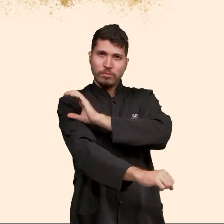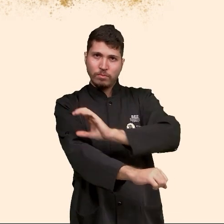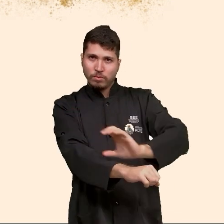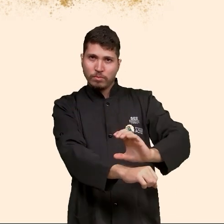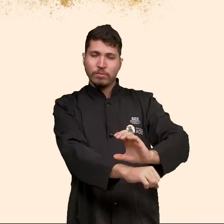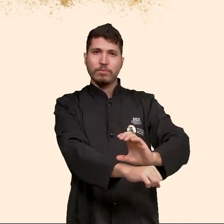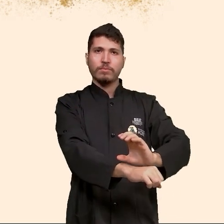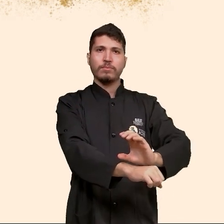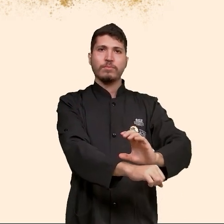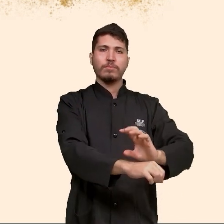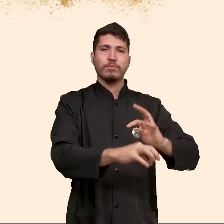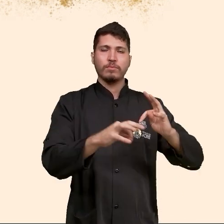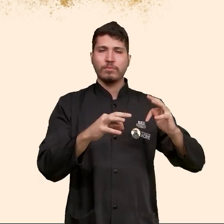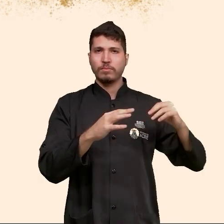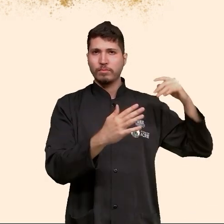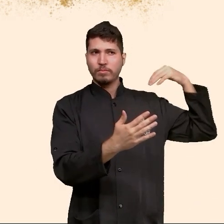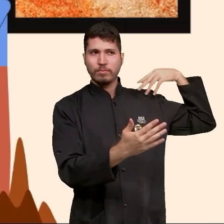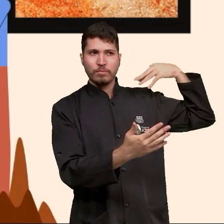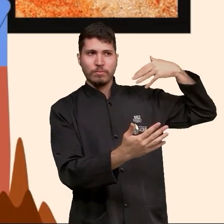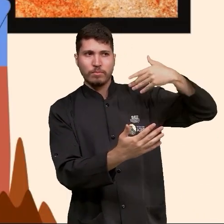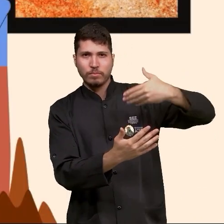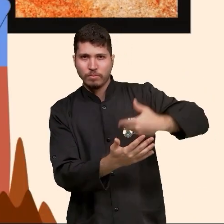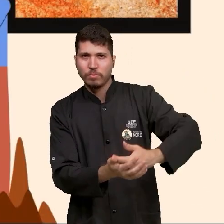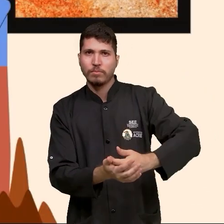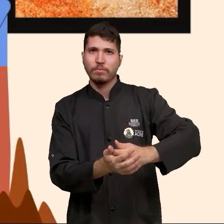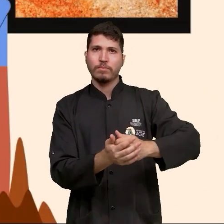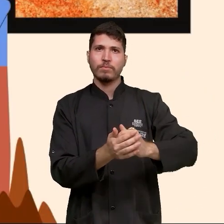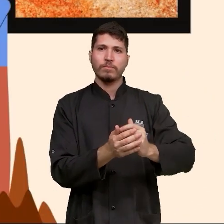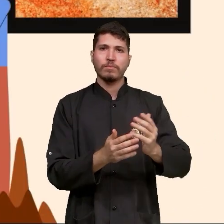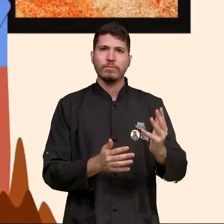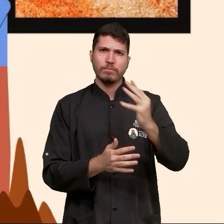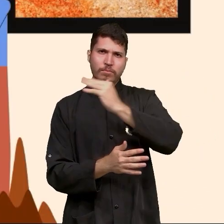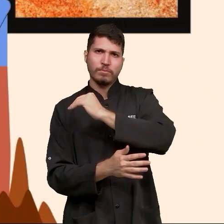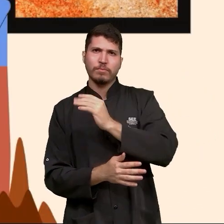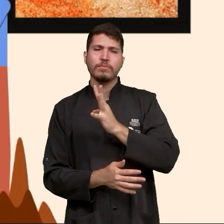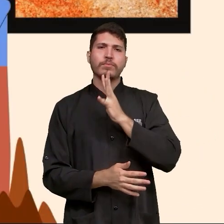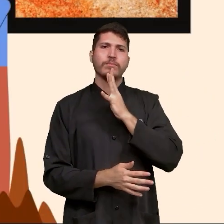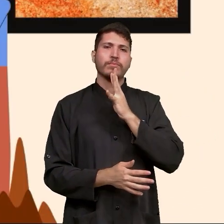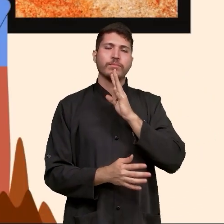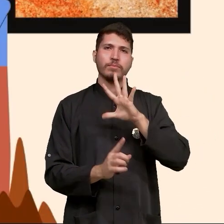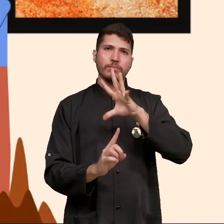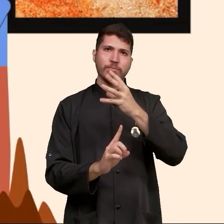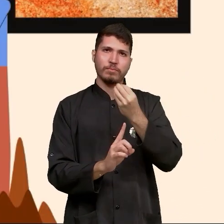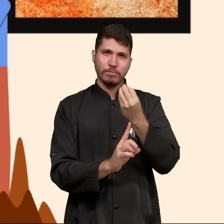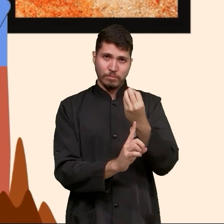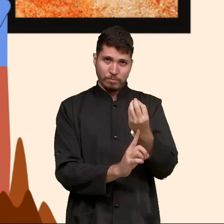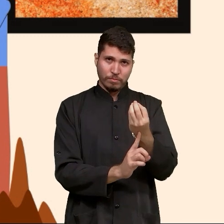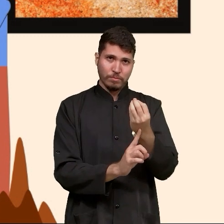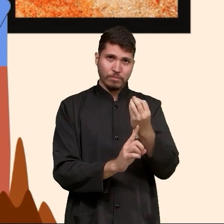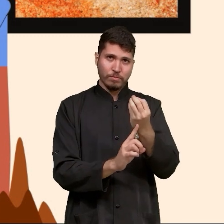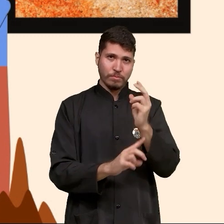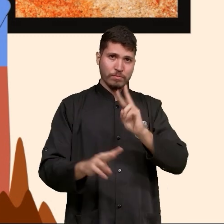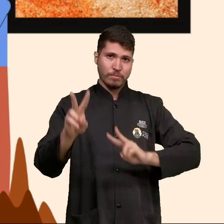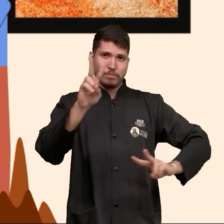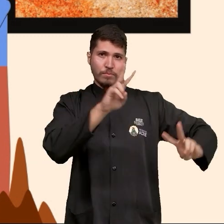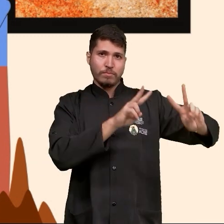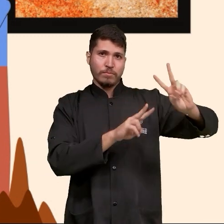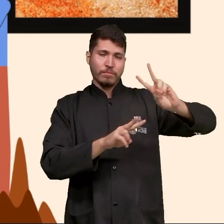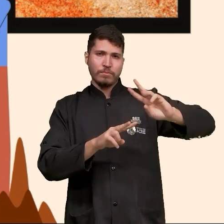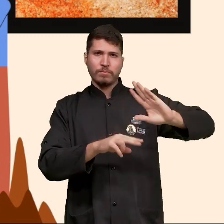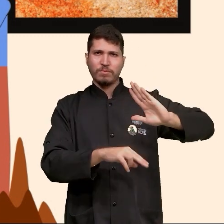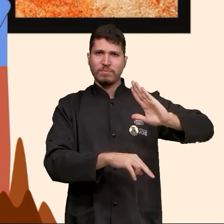foi acontecendo nesse tempo, ao longo dessa história, né? As artes visuais, por exemplo, ela vem desde a